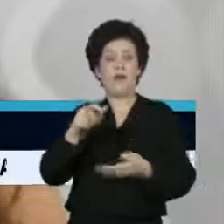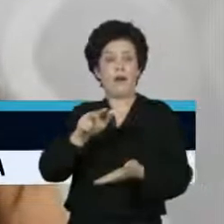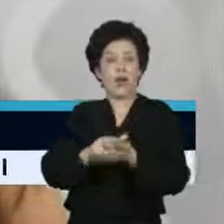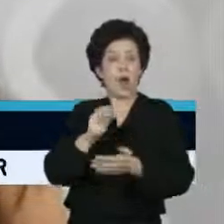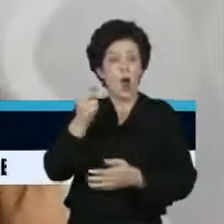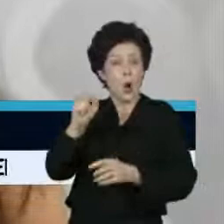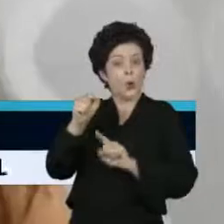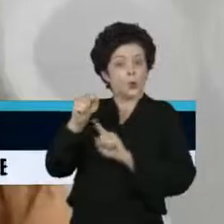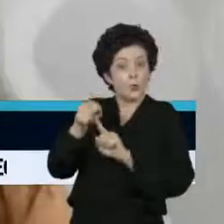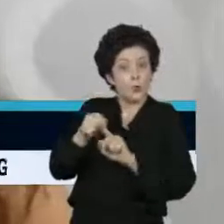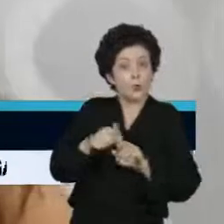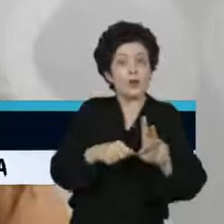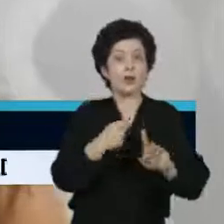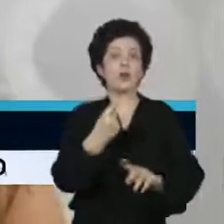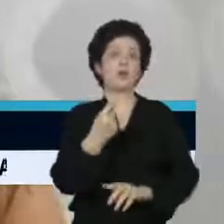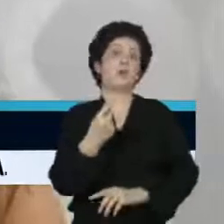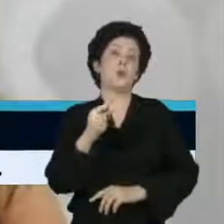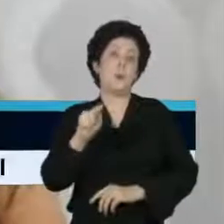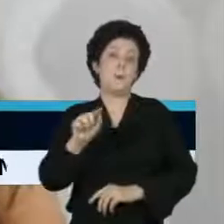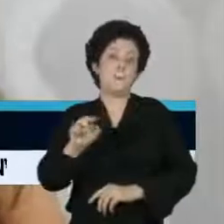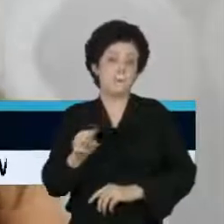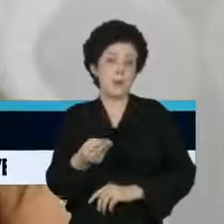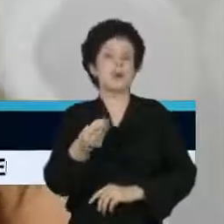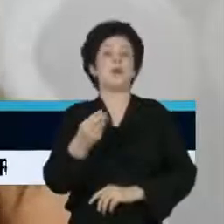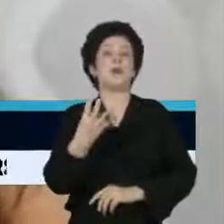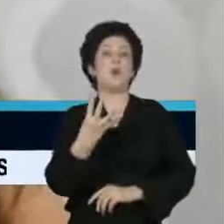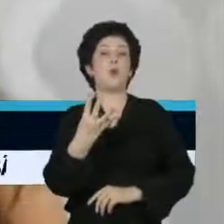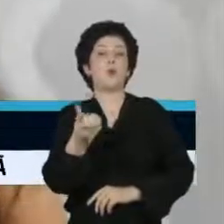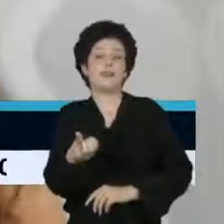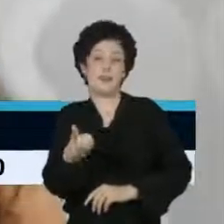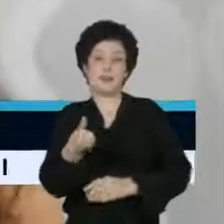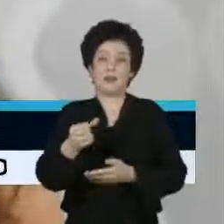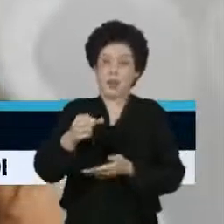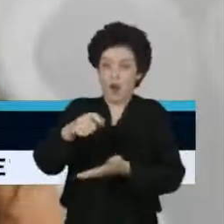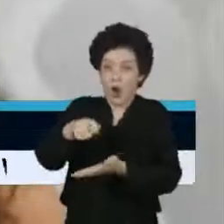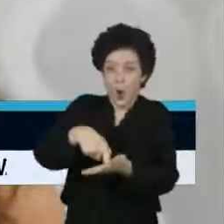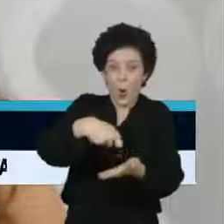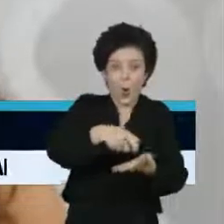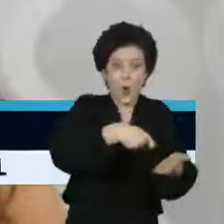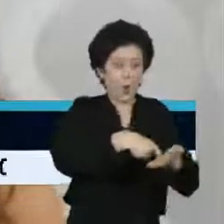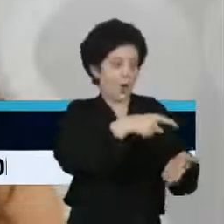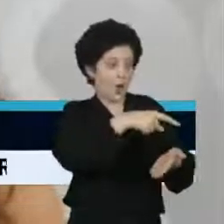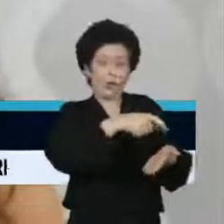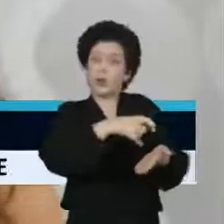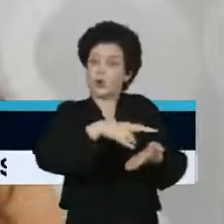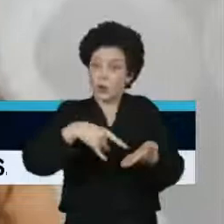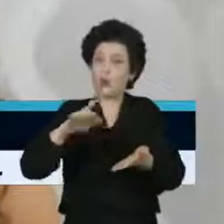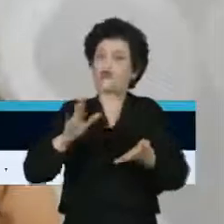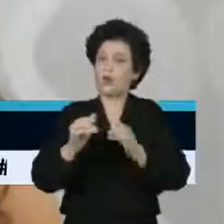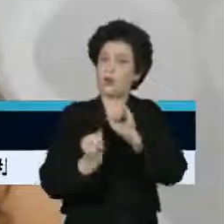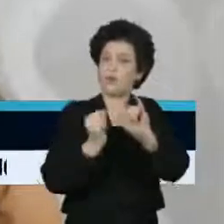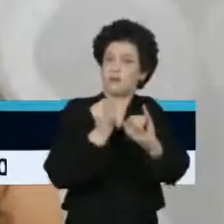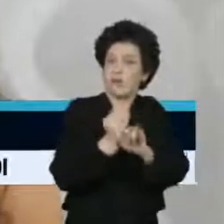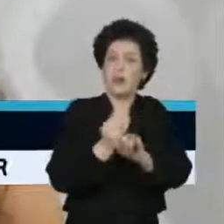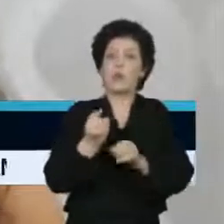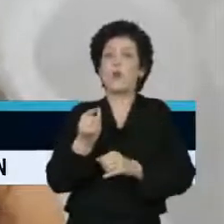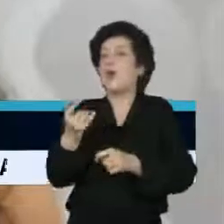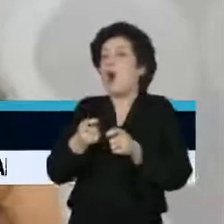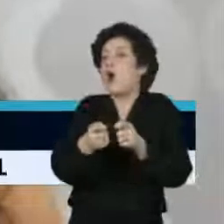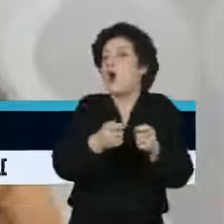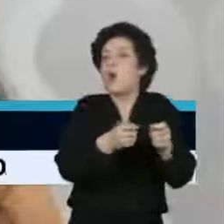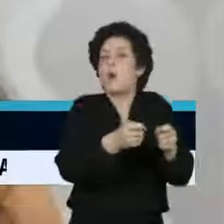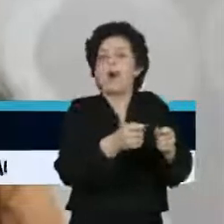8 meses 1.046 contratos, documentos, de forma digital. Então, imagina o tanto que isso foi